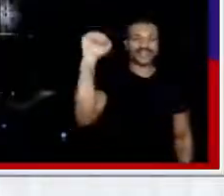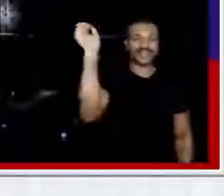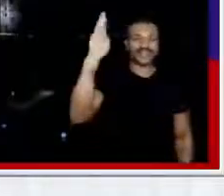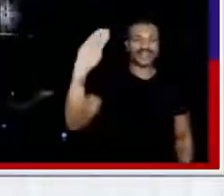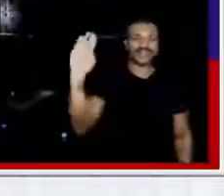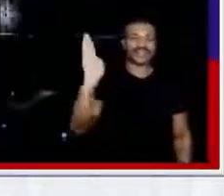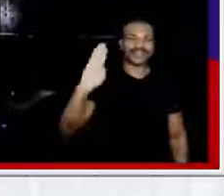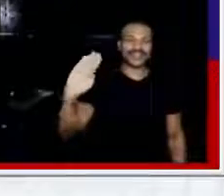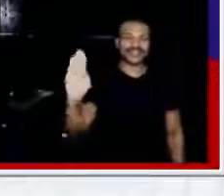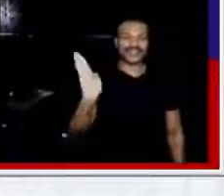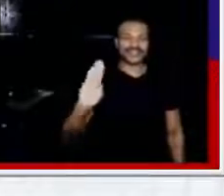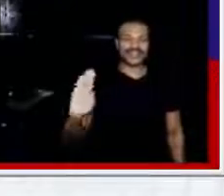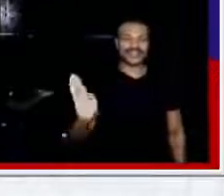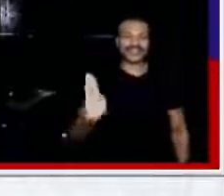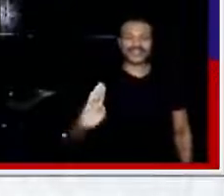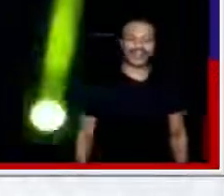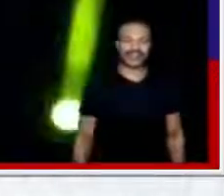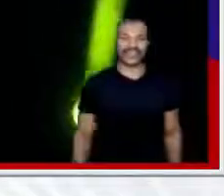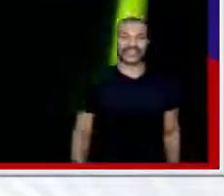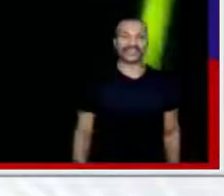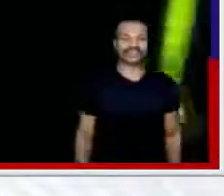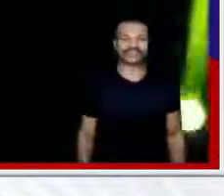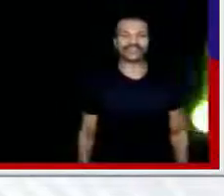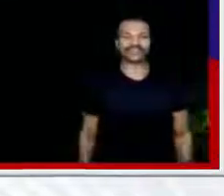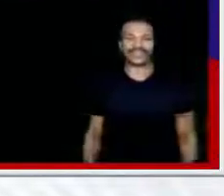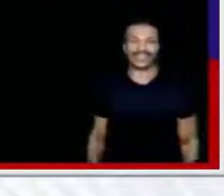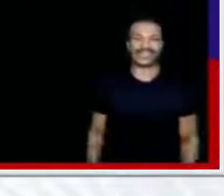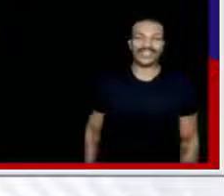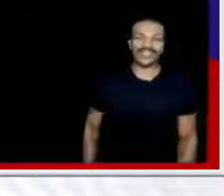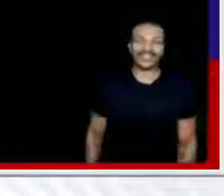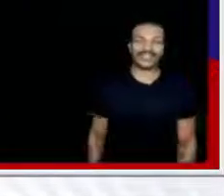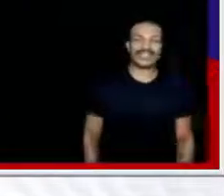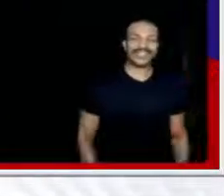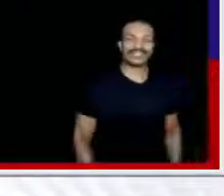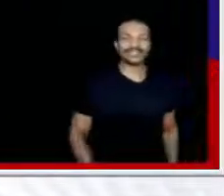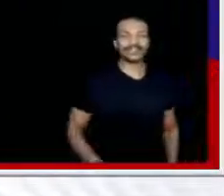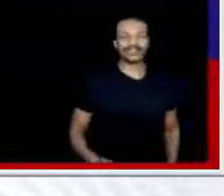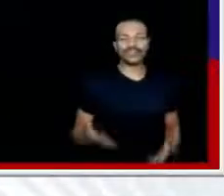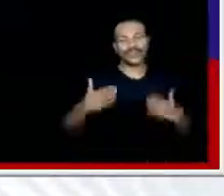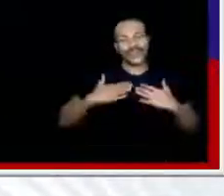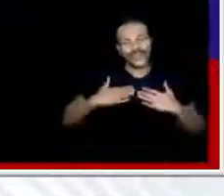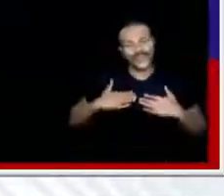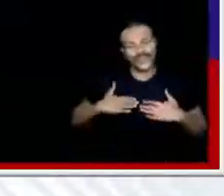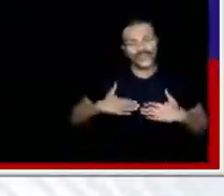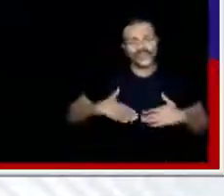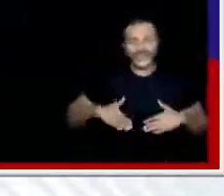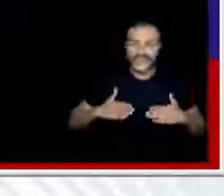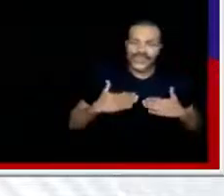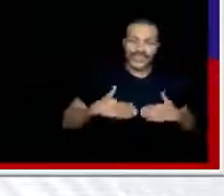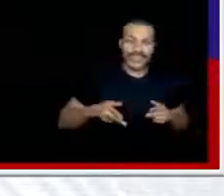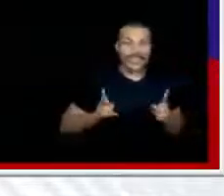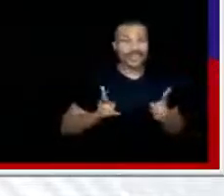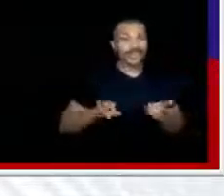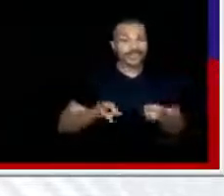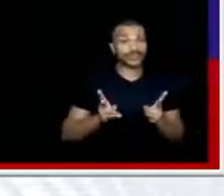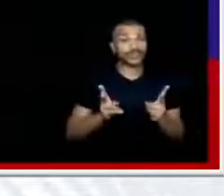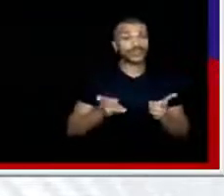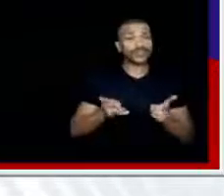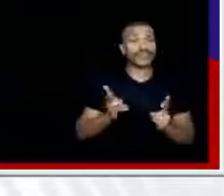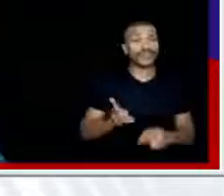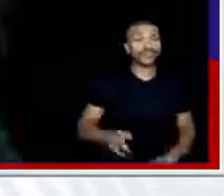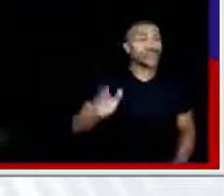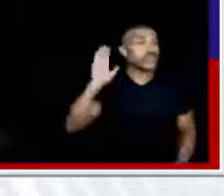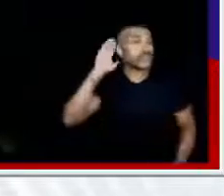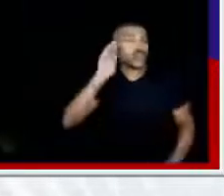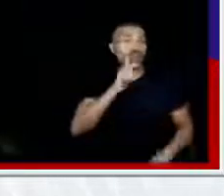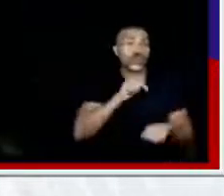vocês, se já não foi enviado, de que a solicitação é para um evento, né, não só esse que teve na Praça Charles Miller, mas foram vários eventos